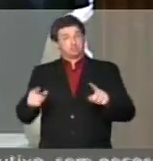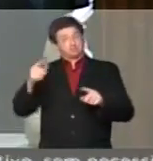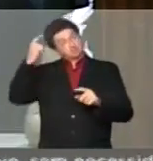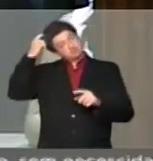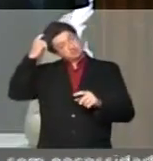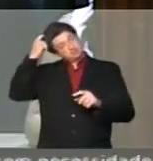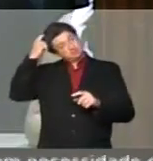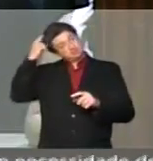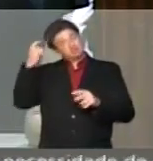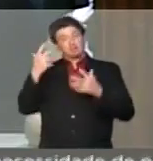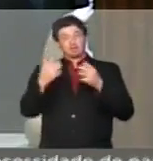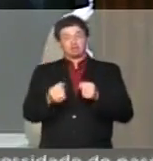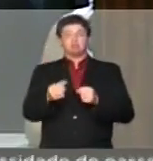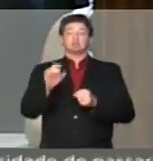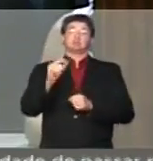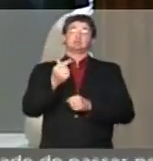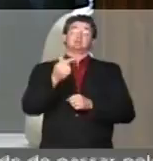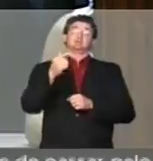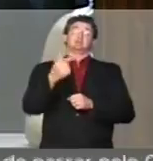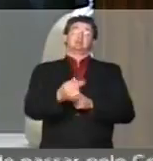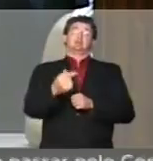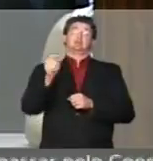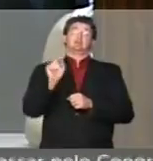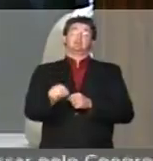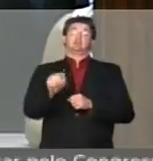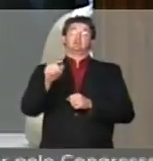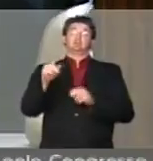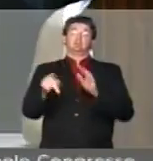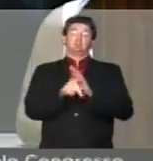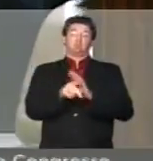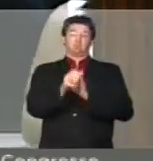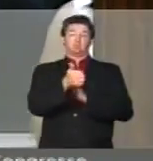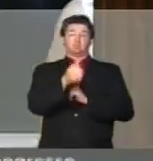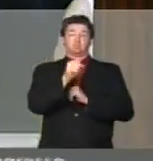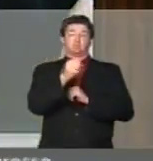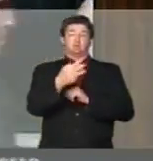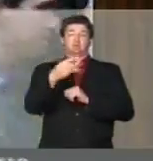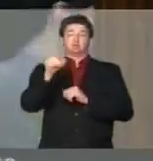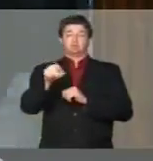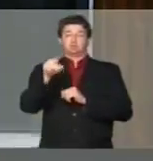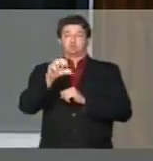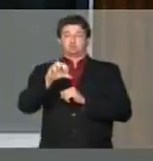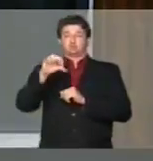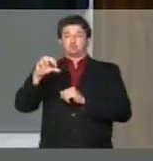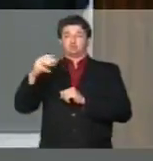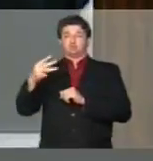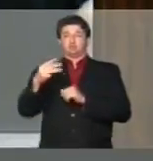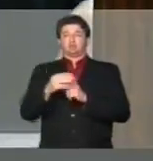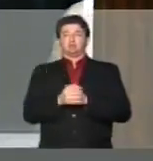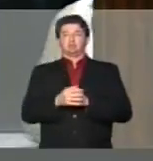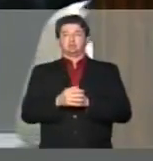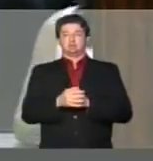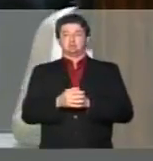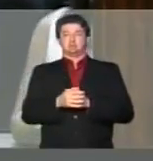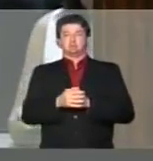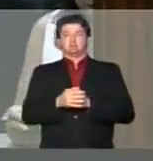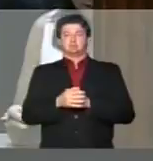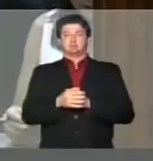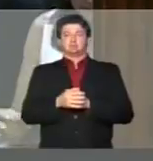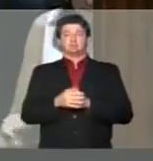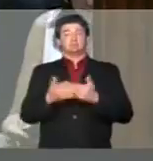sendo admitido apenas 77.000 dos 183.900 que subiram dos recursos